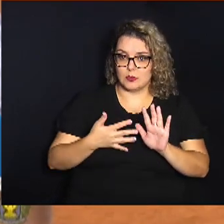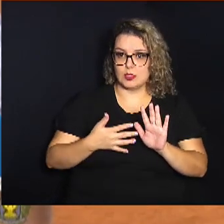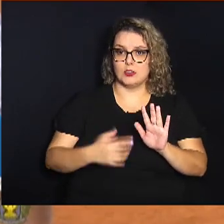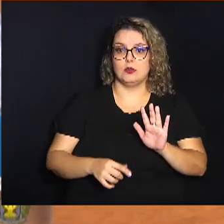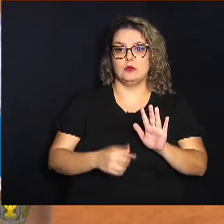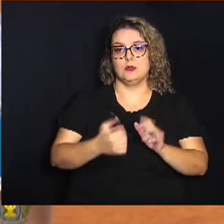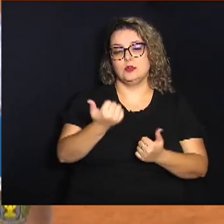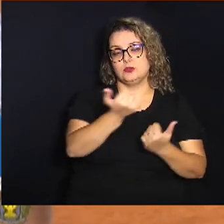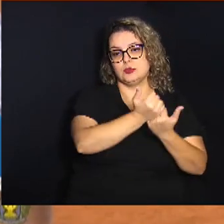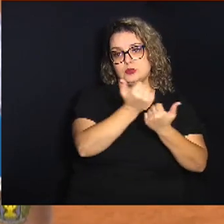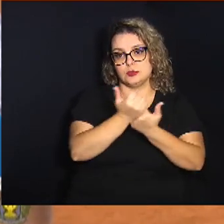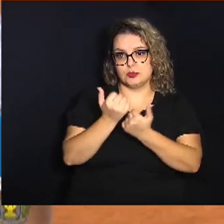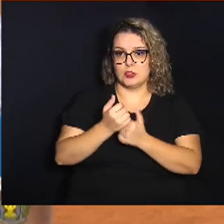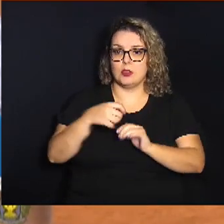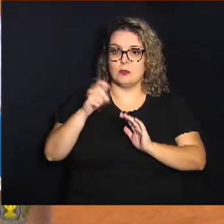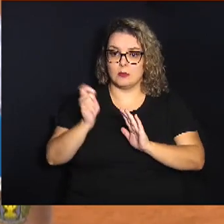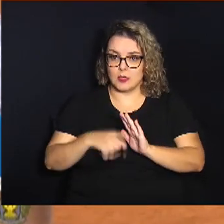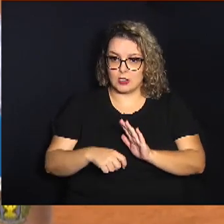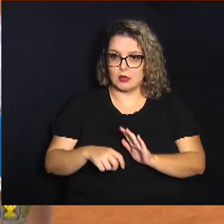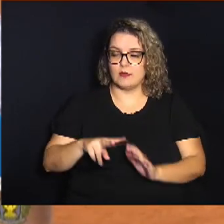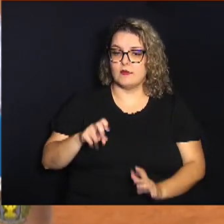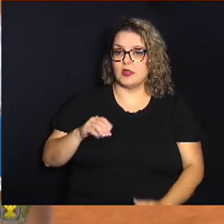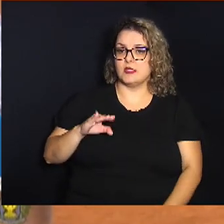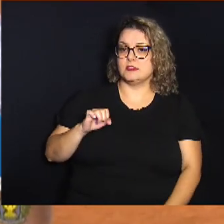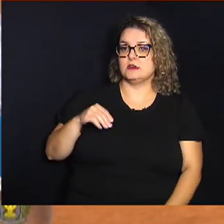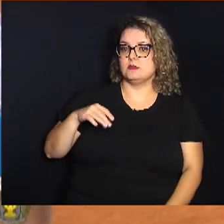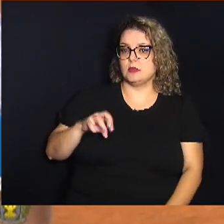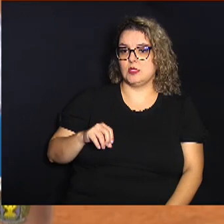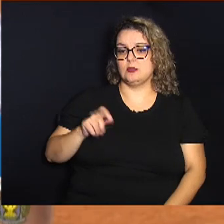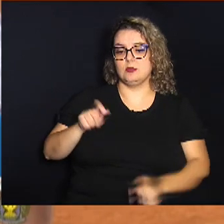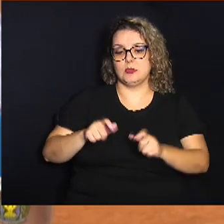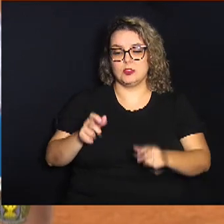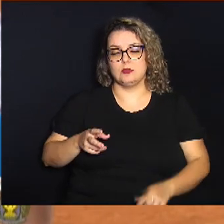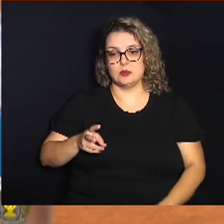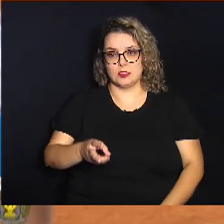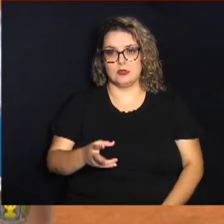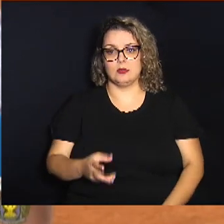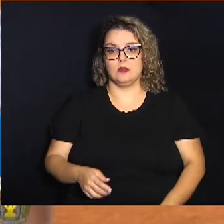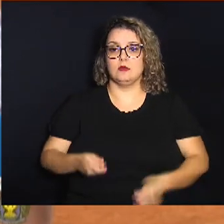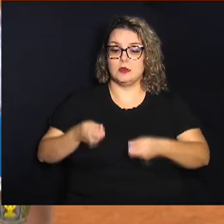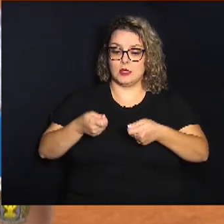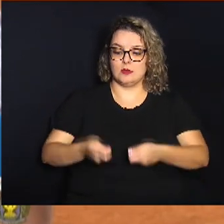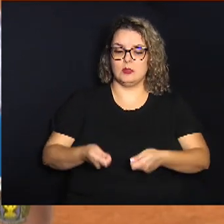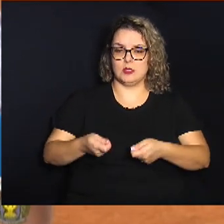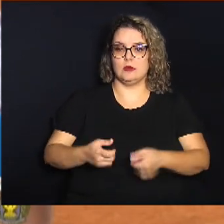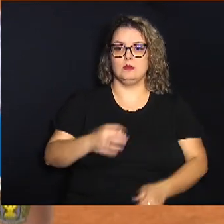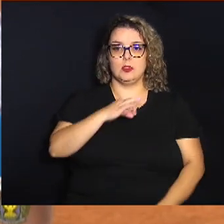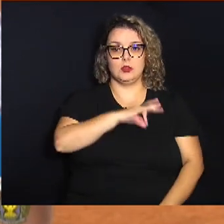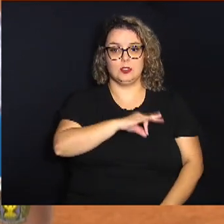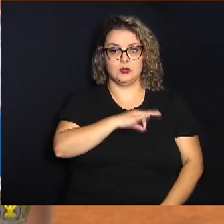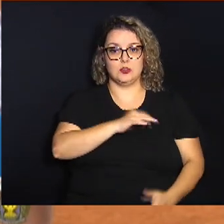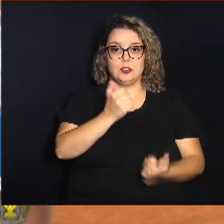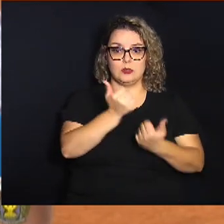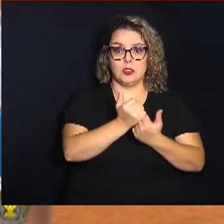efetivos do quadro permanente de pessoal, fixa a remuneração dos cargos em comissão e